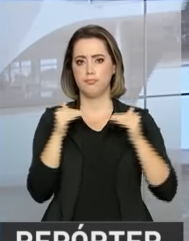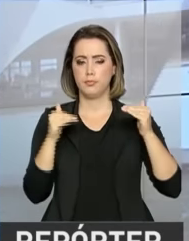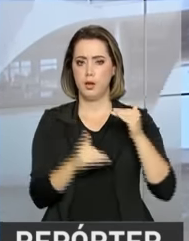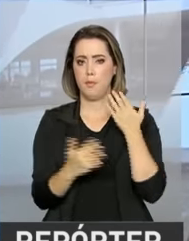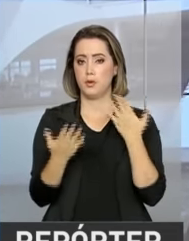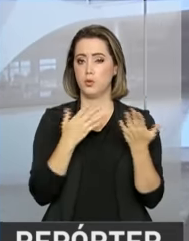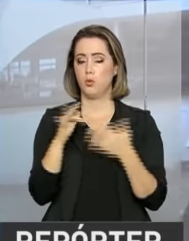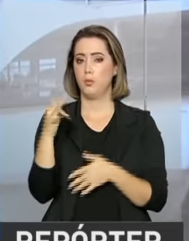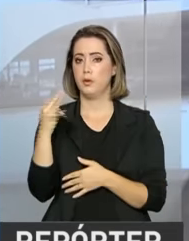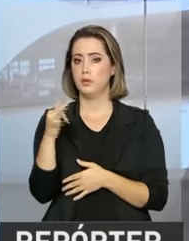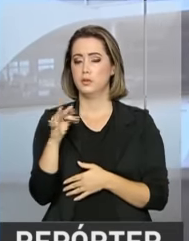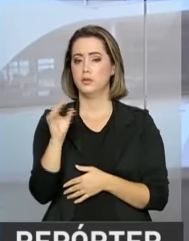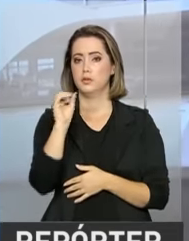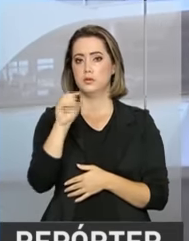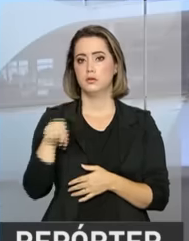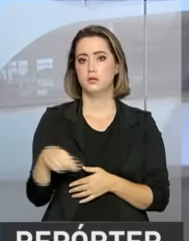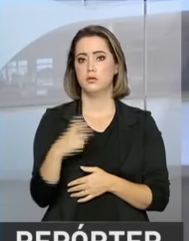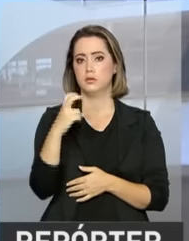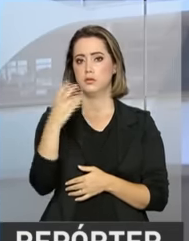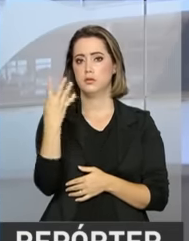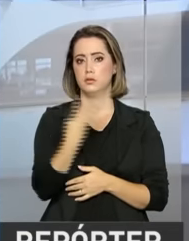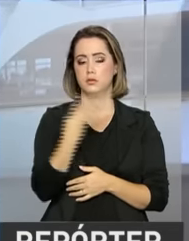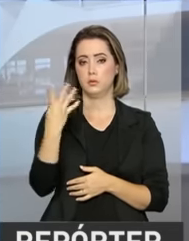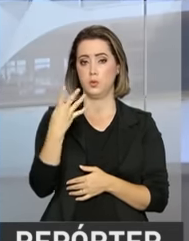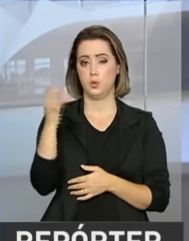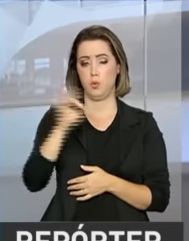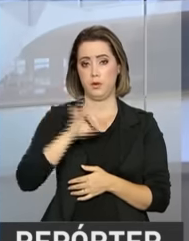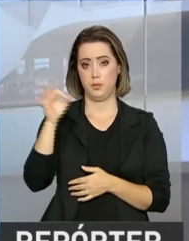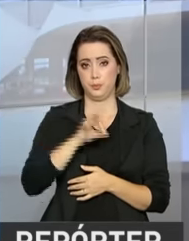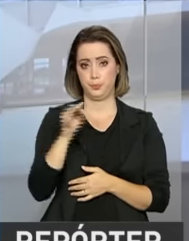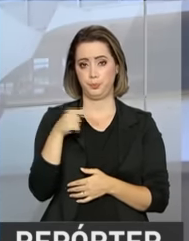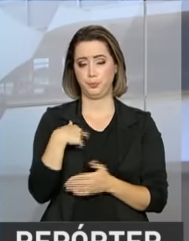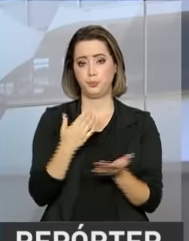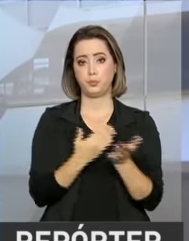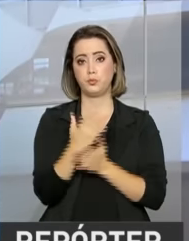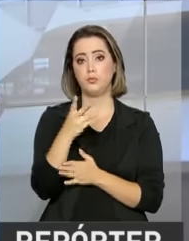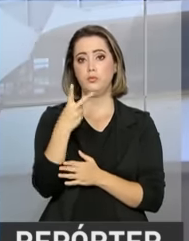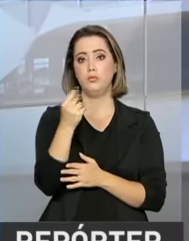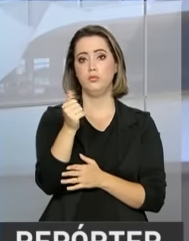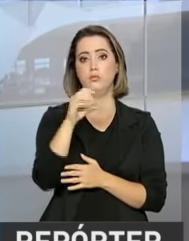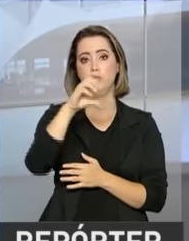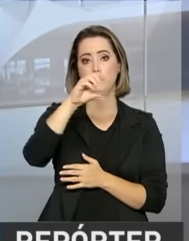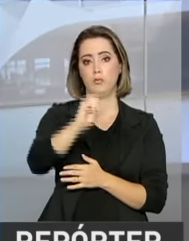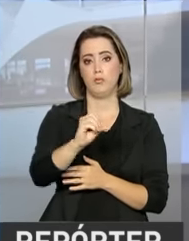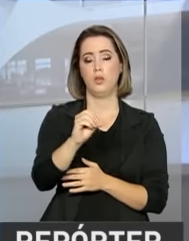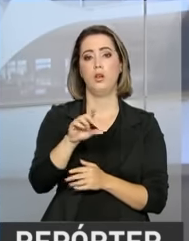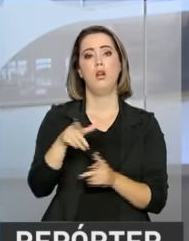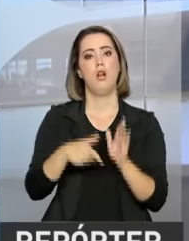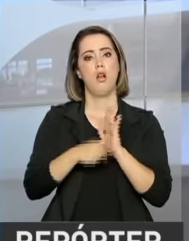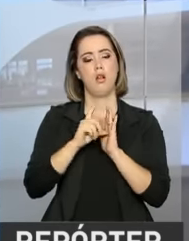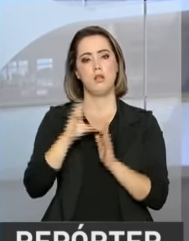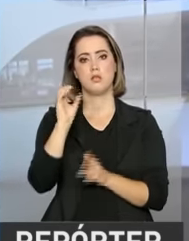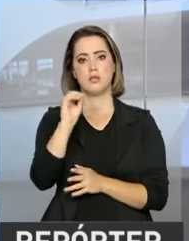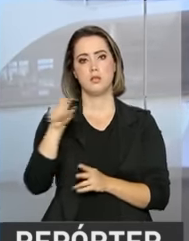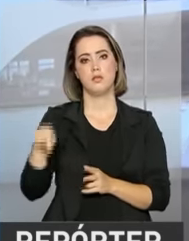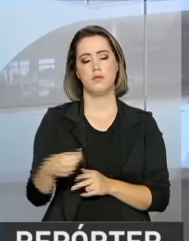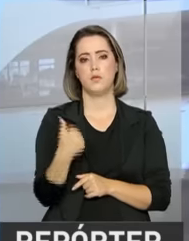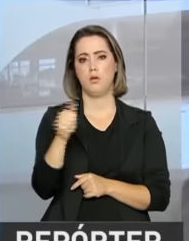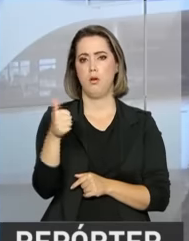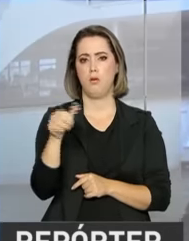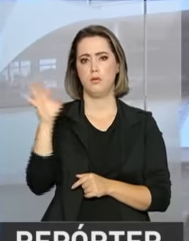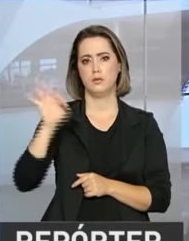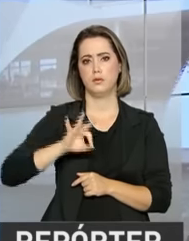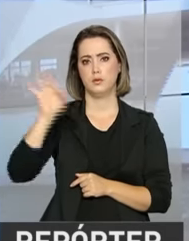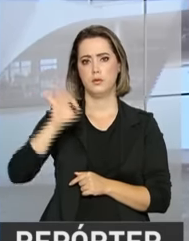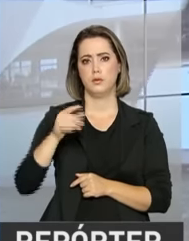fevereiro que foi de 0,54 desde 2009 quando o índice foi de 0,11% não